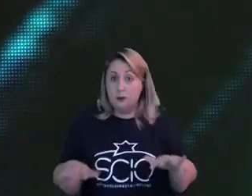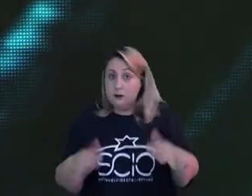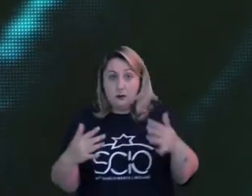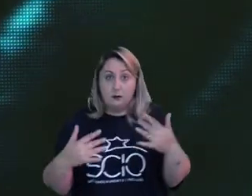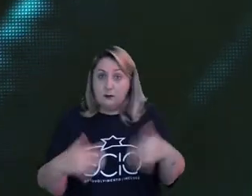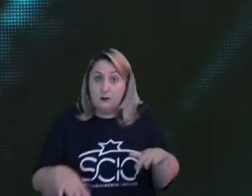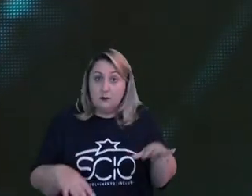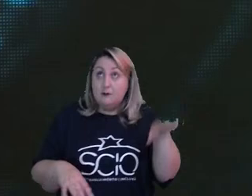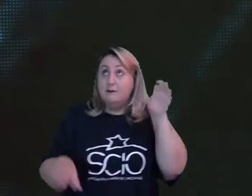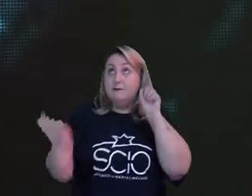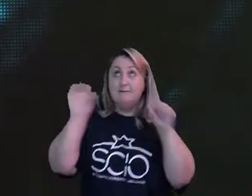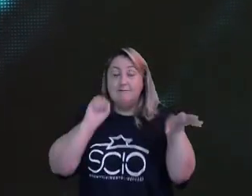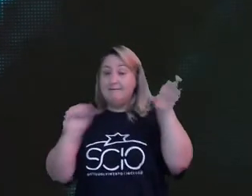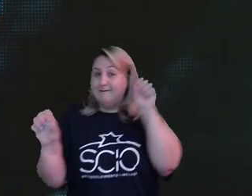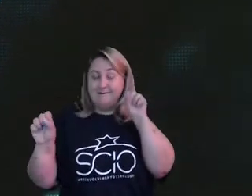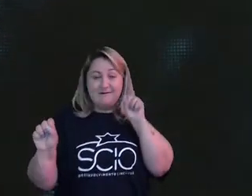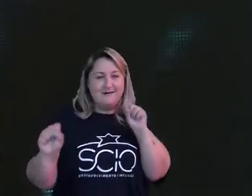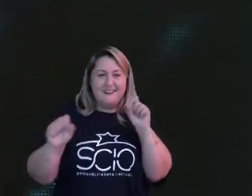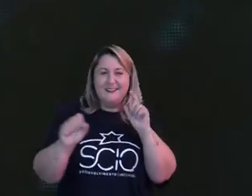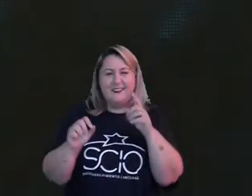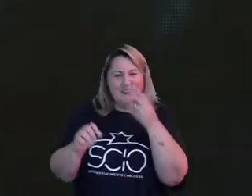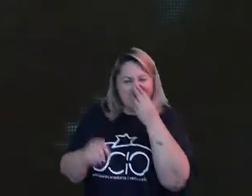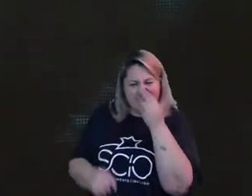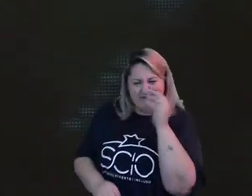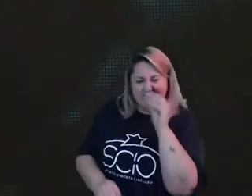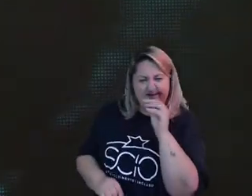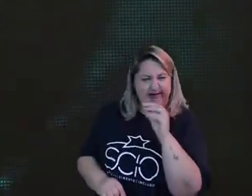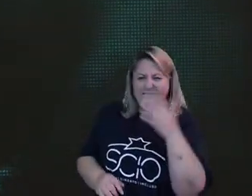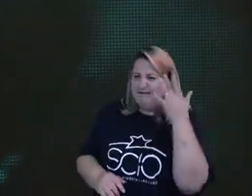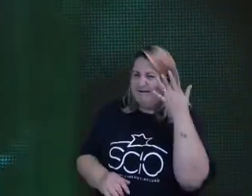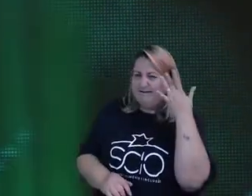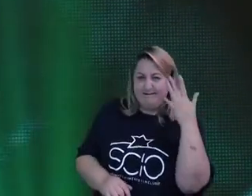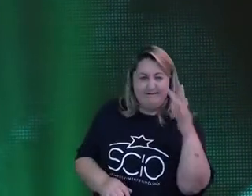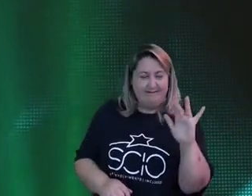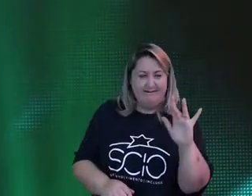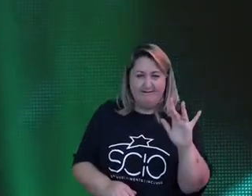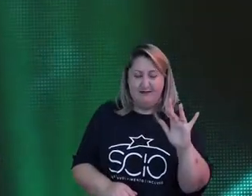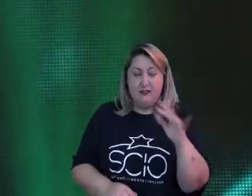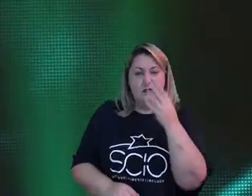Você não quis me ouvir, você não quis saber.